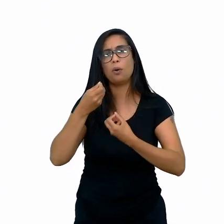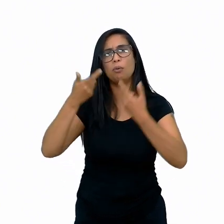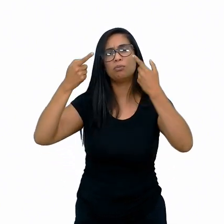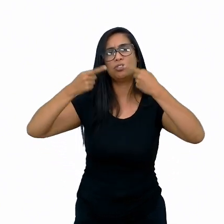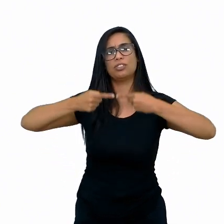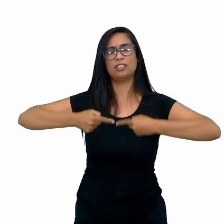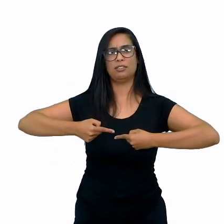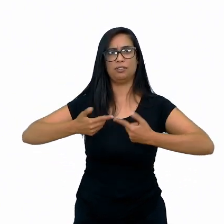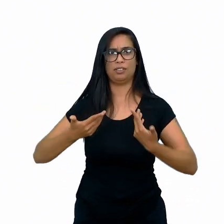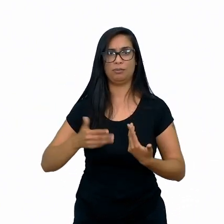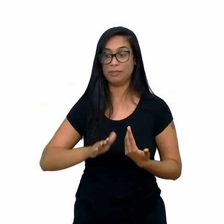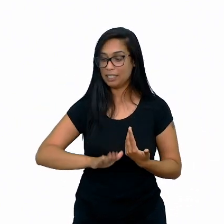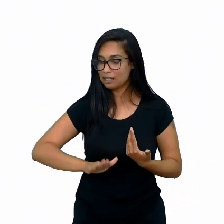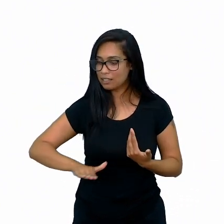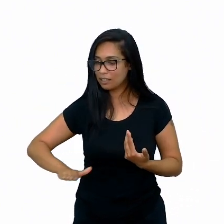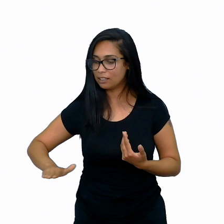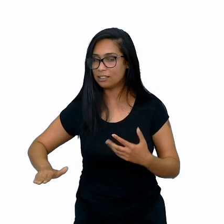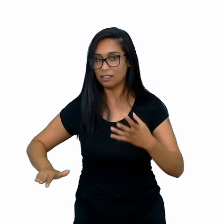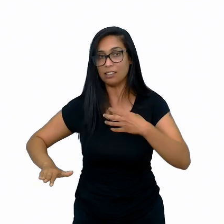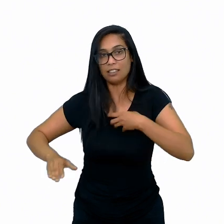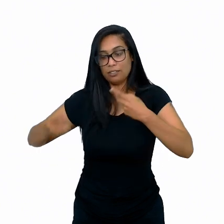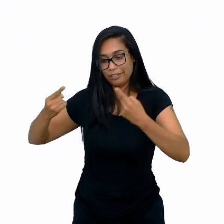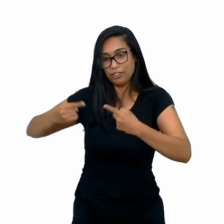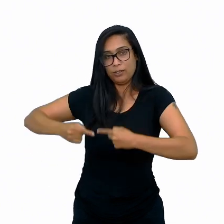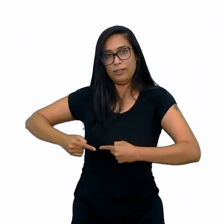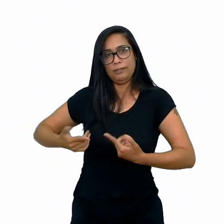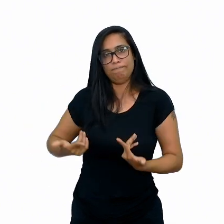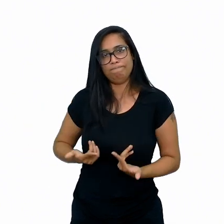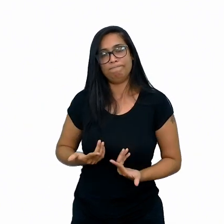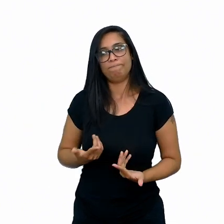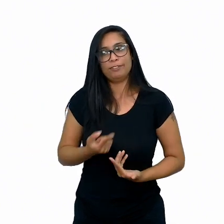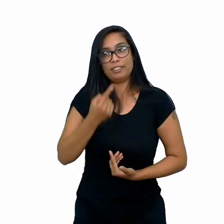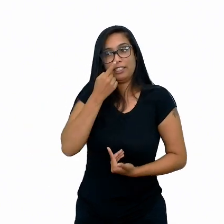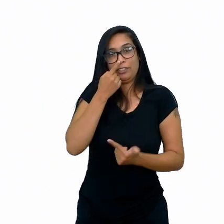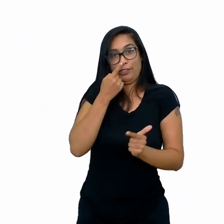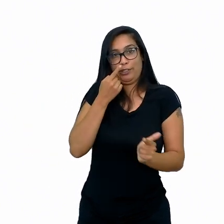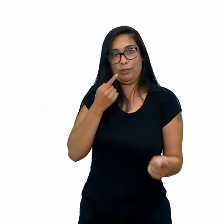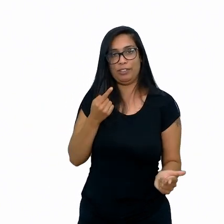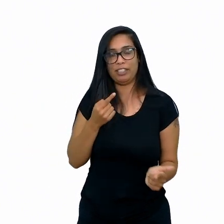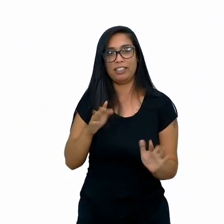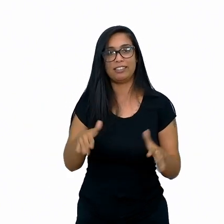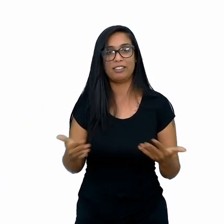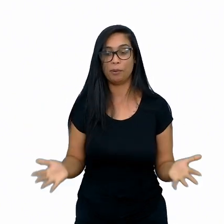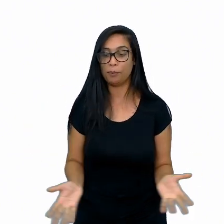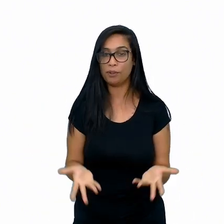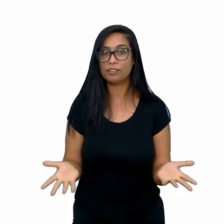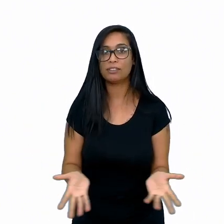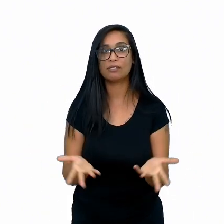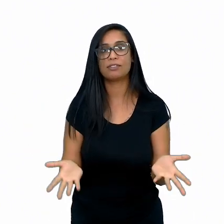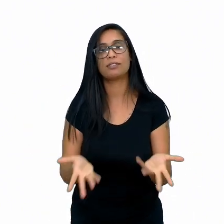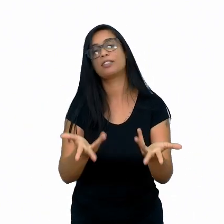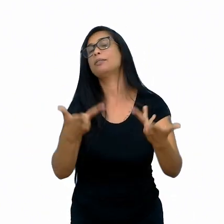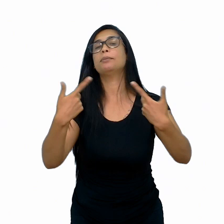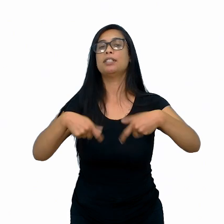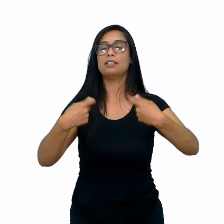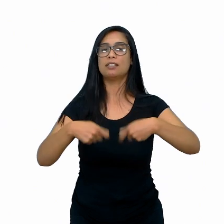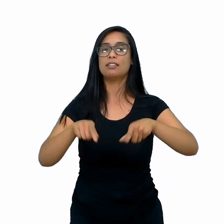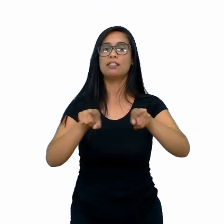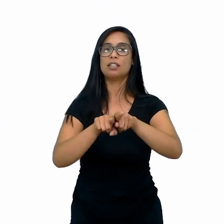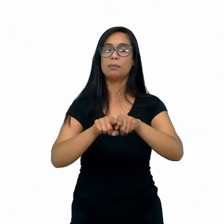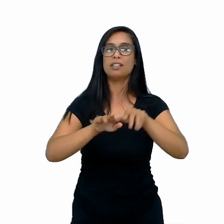as crianças. E assim, é relevante motivá-los a escrever, ainda que se